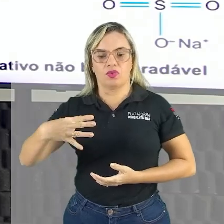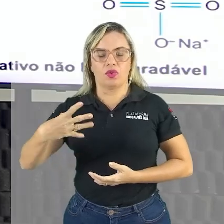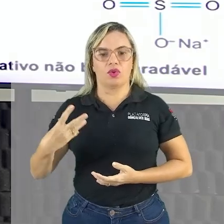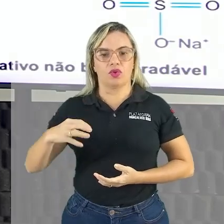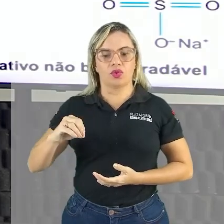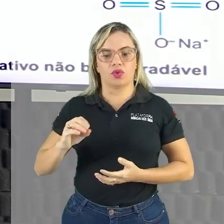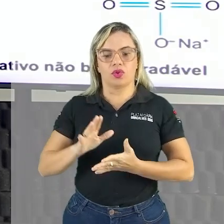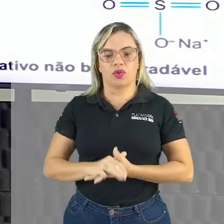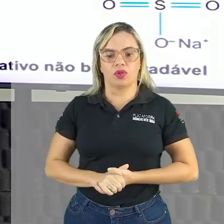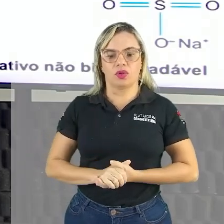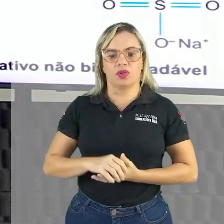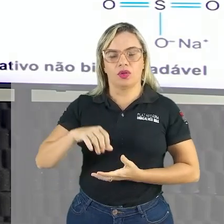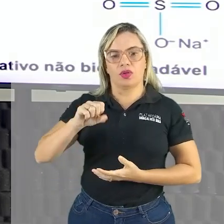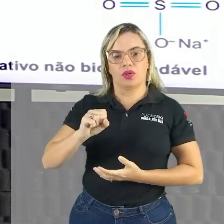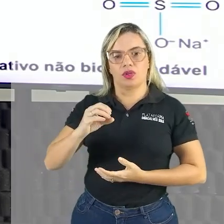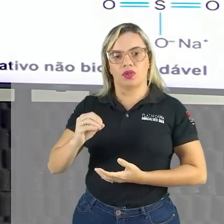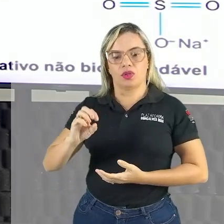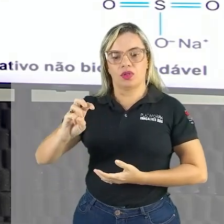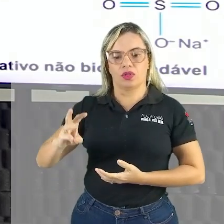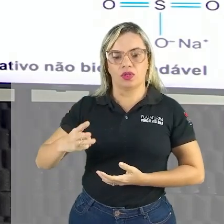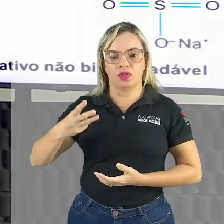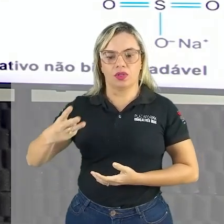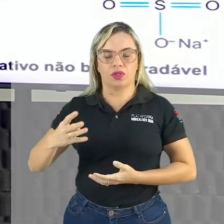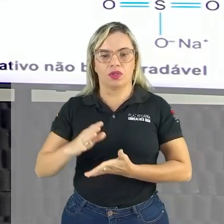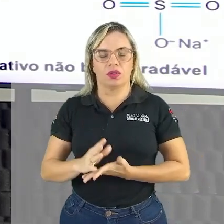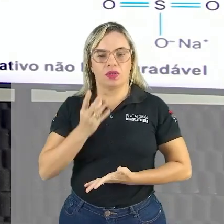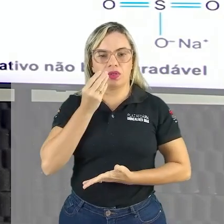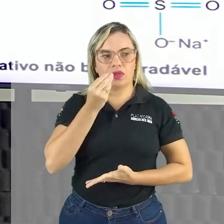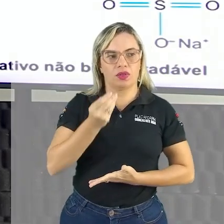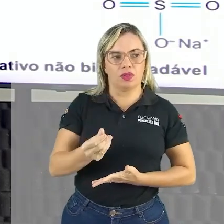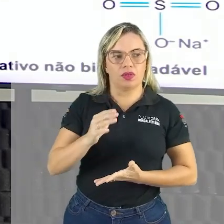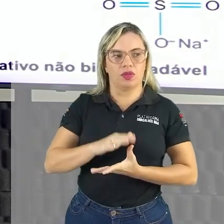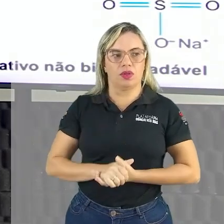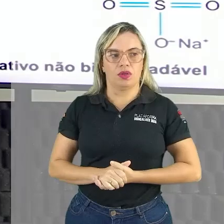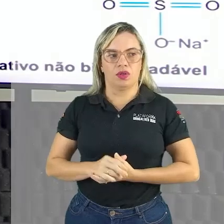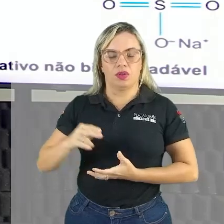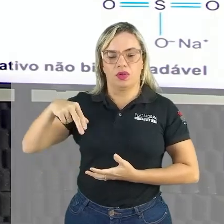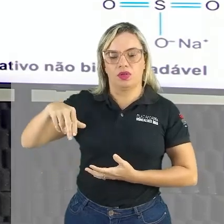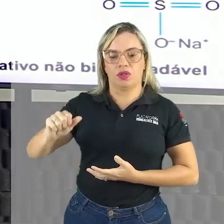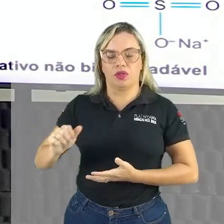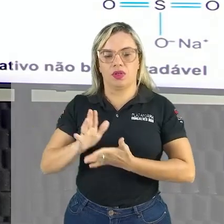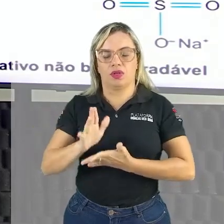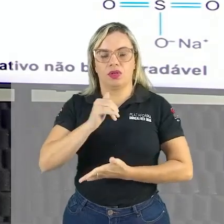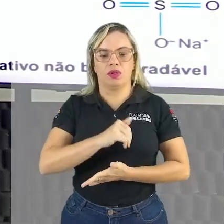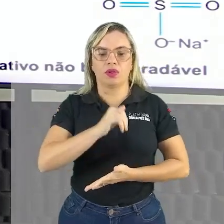SO3, um sal de ácido sulfônico. E aqui eu vou colocar, por exemplo, Na, pronto.